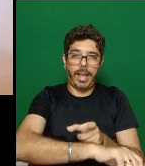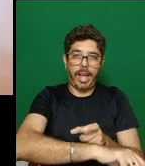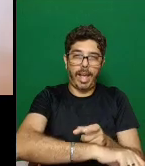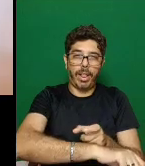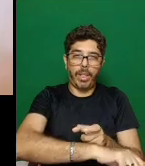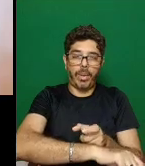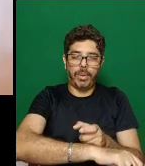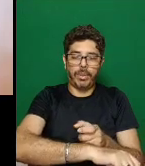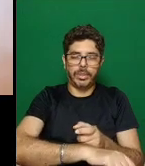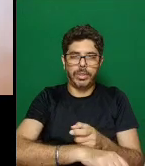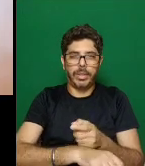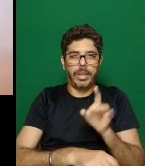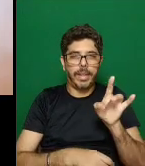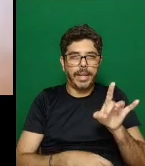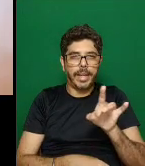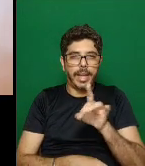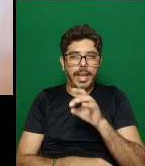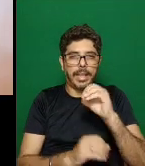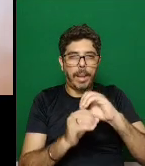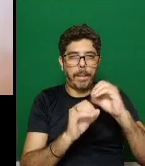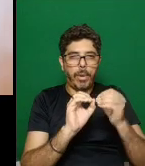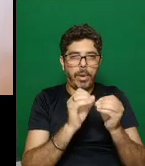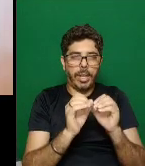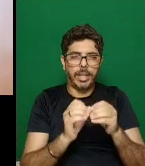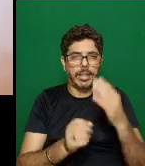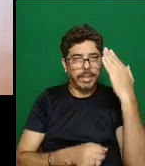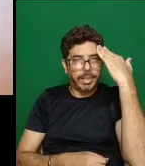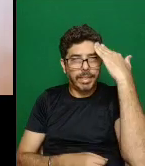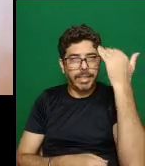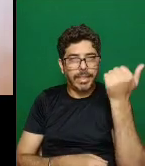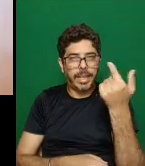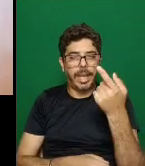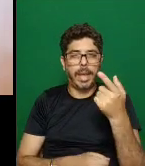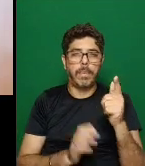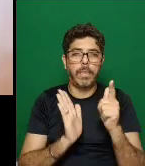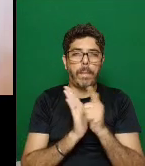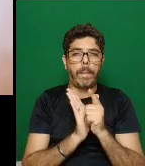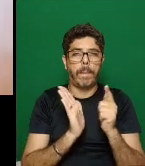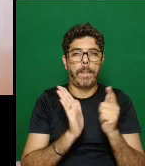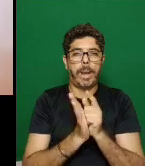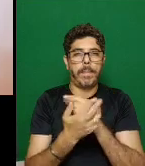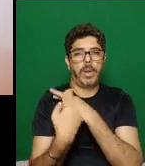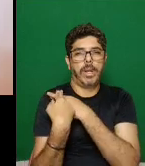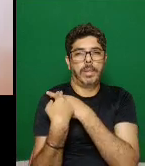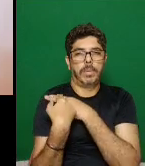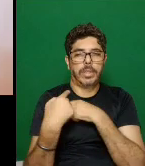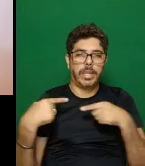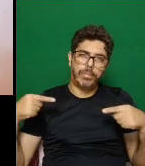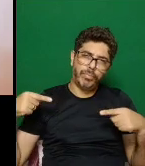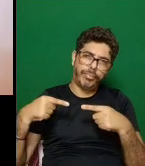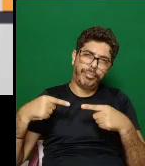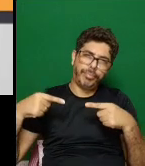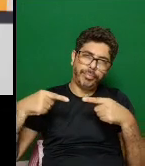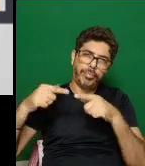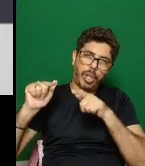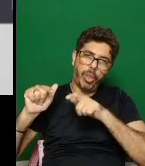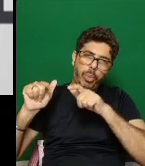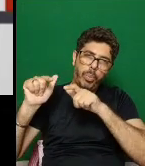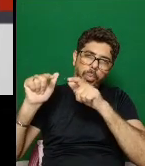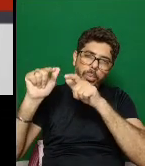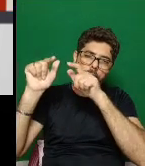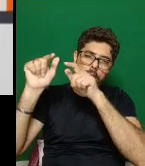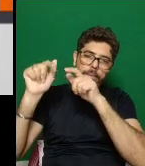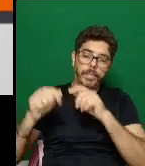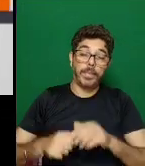relógio, como se cada molécula conhecesse o seu papel e fosse para o seu lugar designado. Mas esse não é o caso. As forças